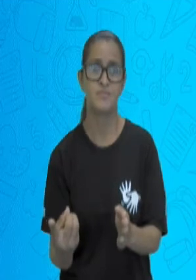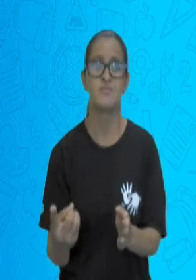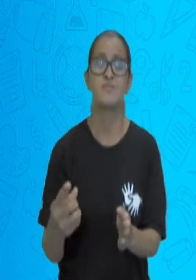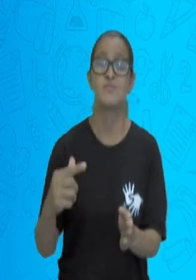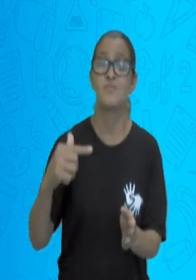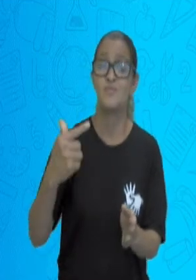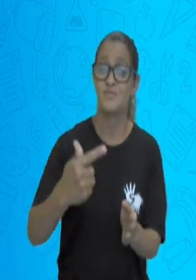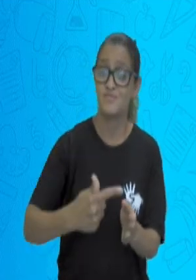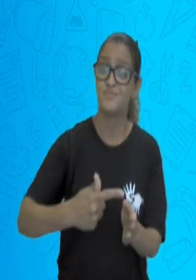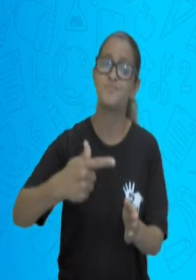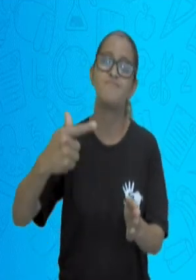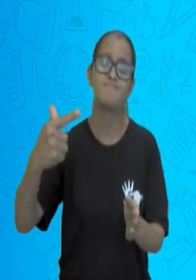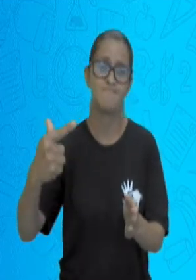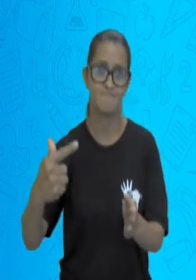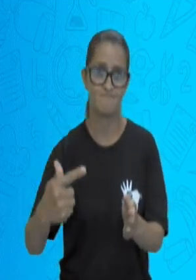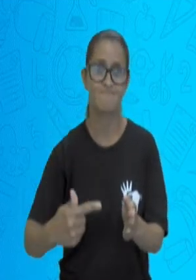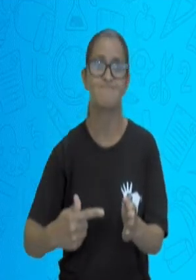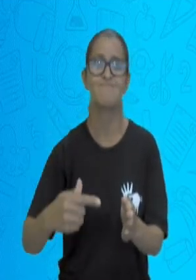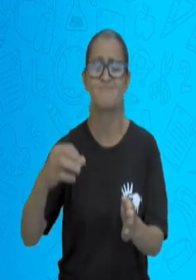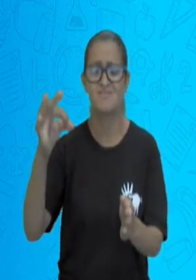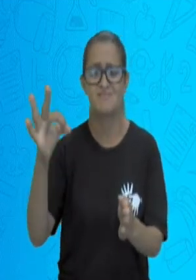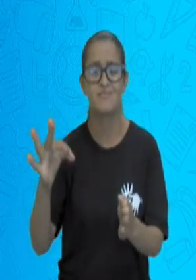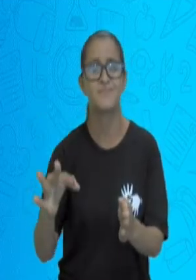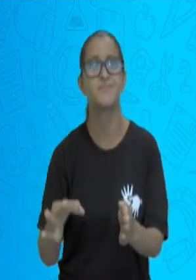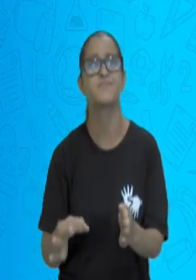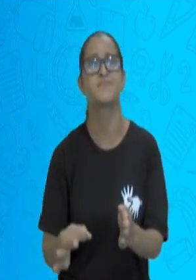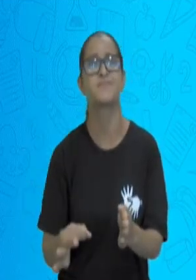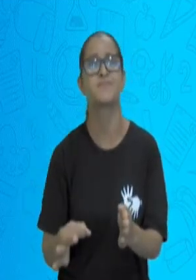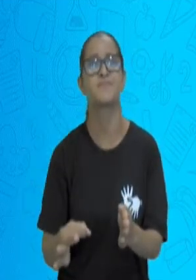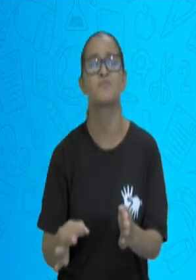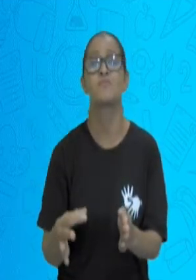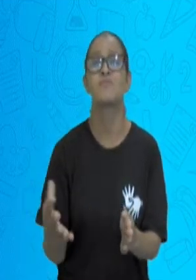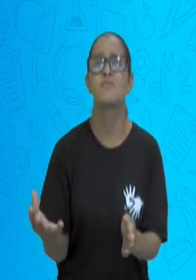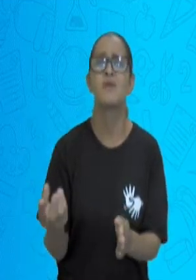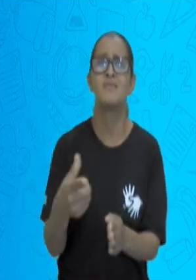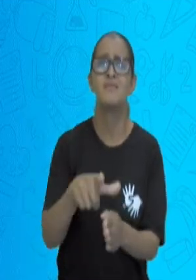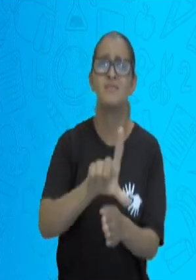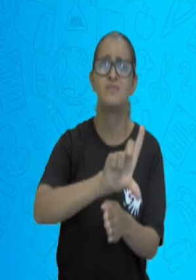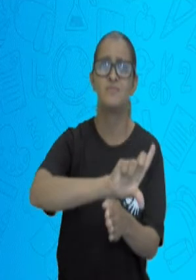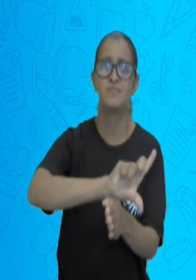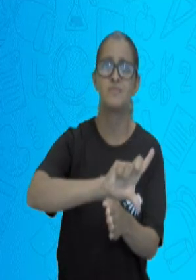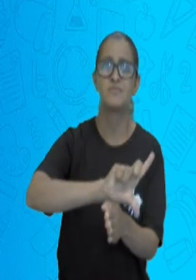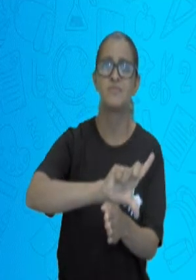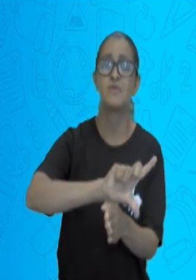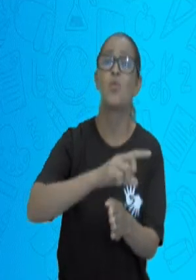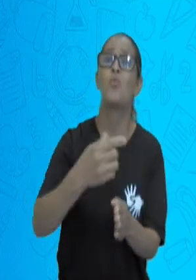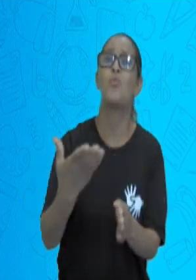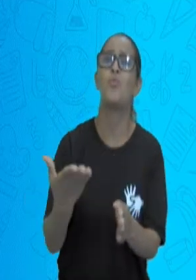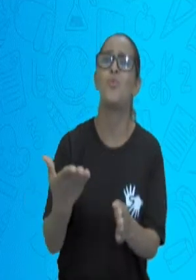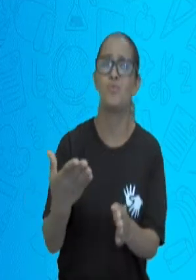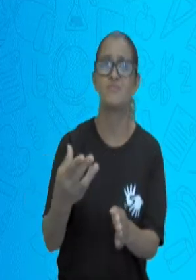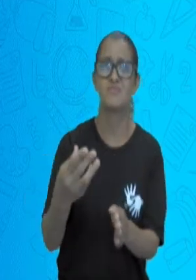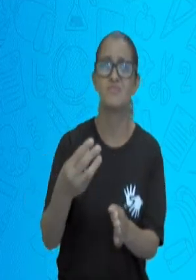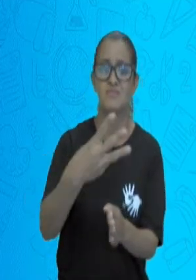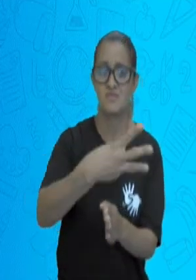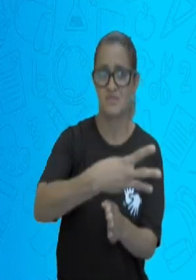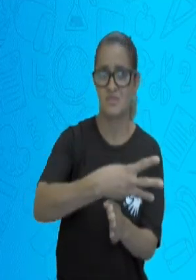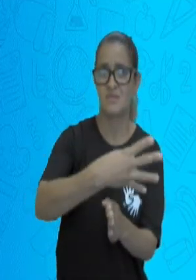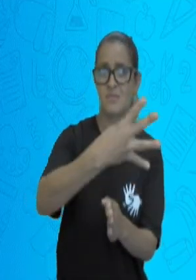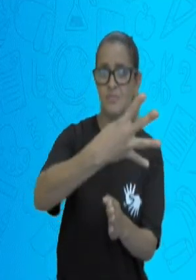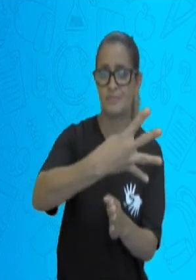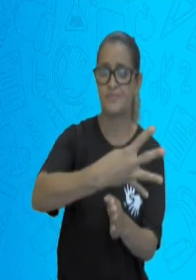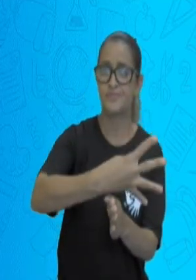21 é o 22. O que vem antes do 35 é